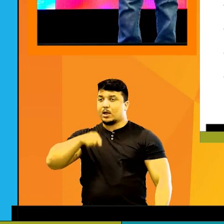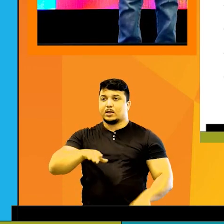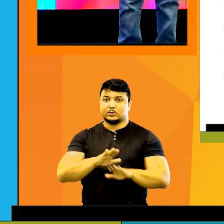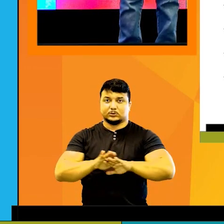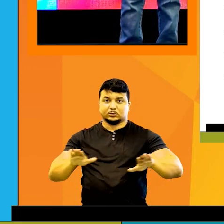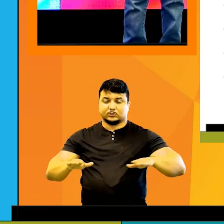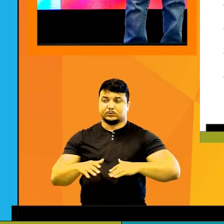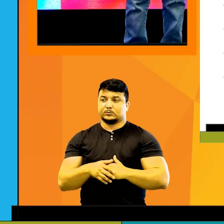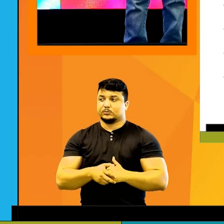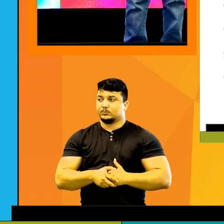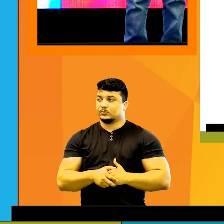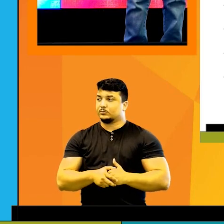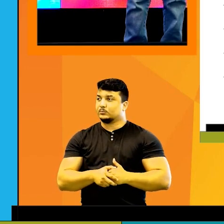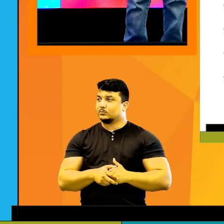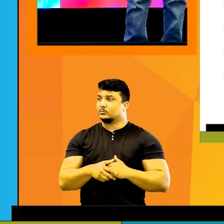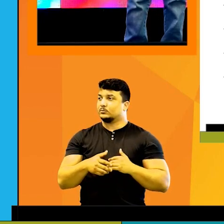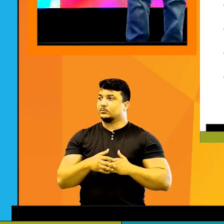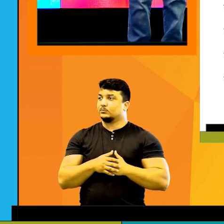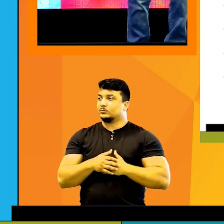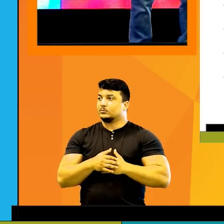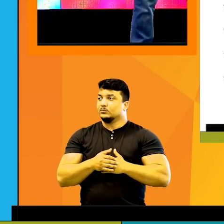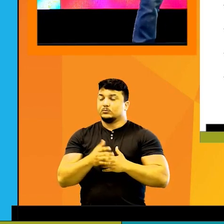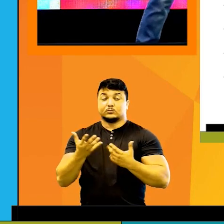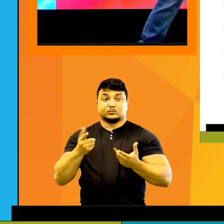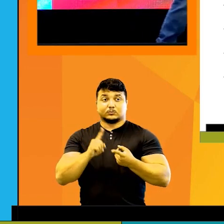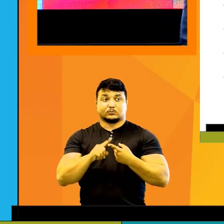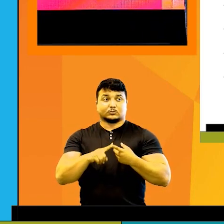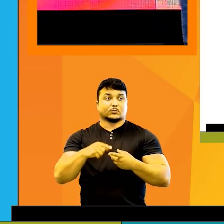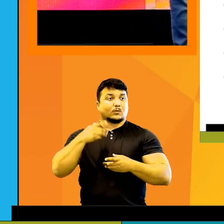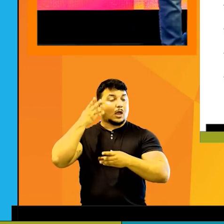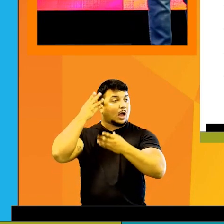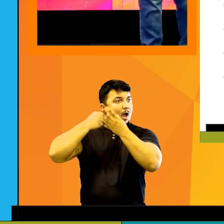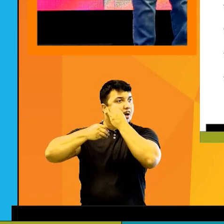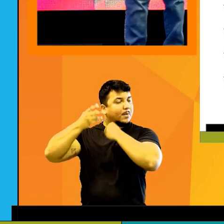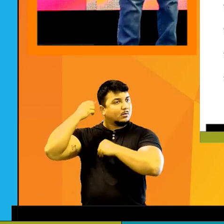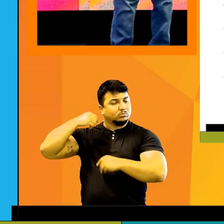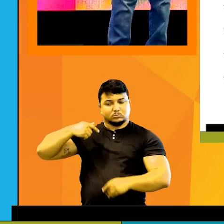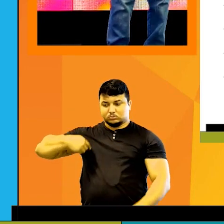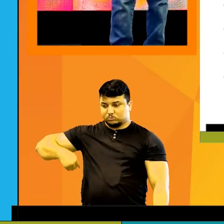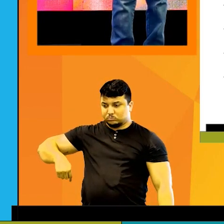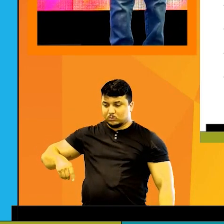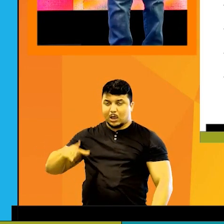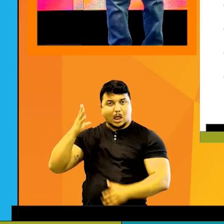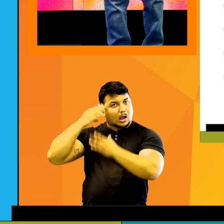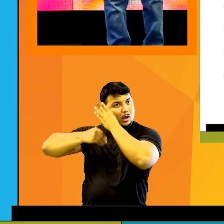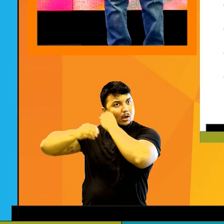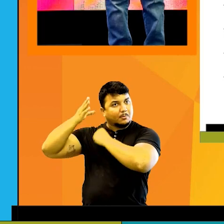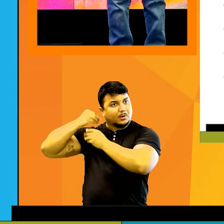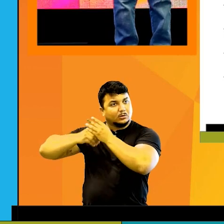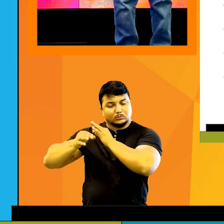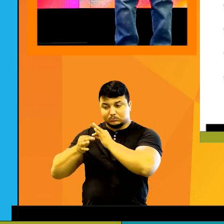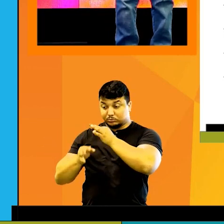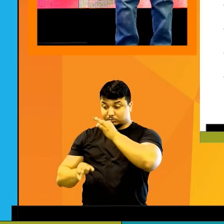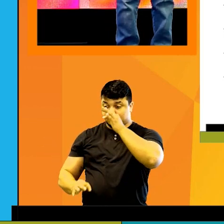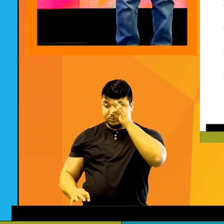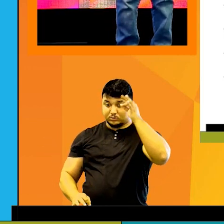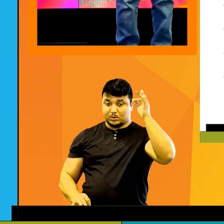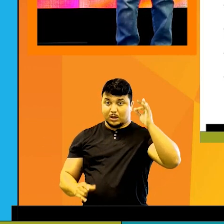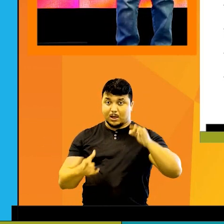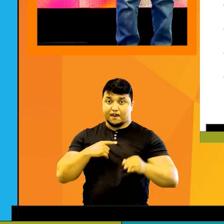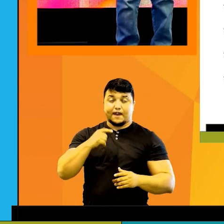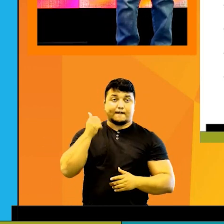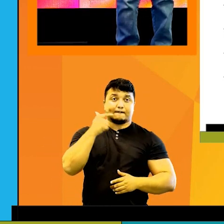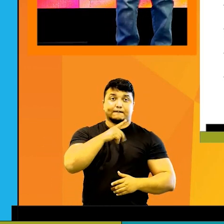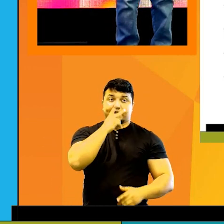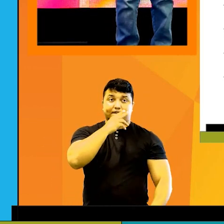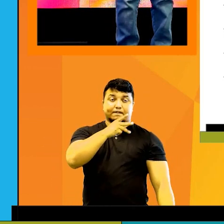assim, tá? A Iracema tinha os cabelos tão grandes, tão longos, mais longos que a